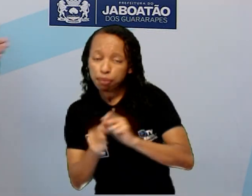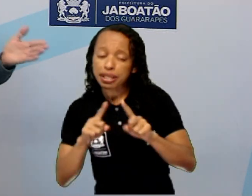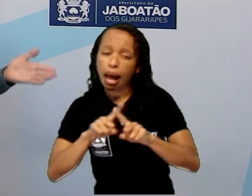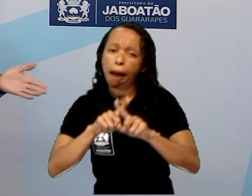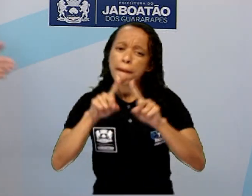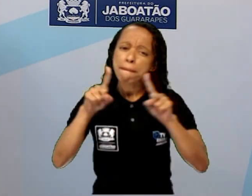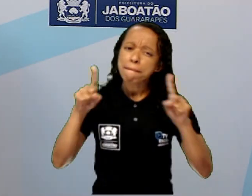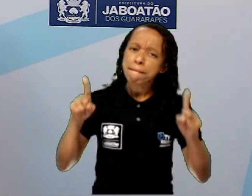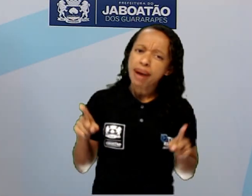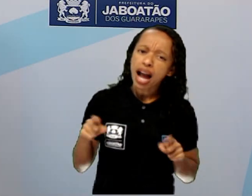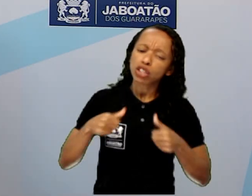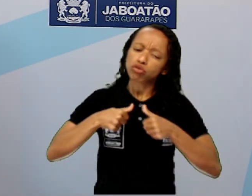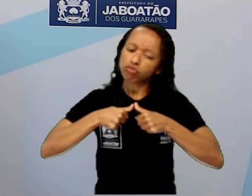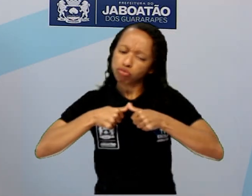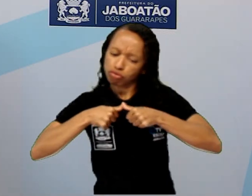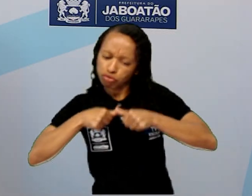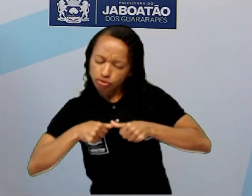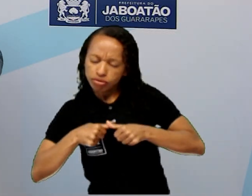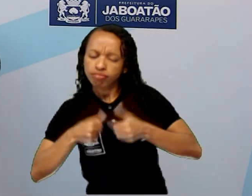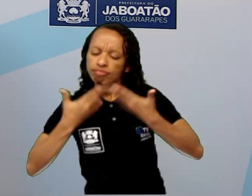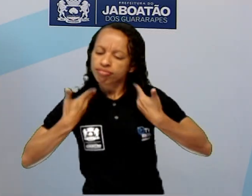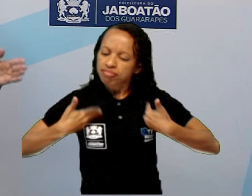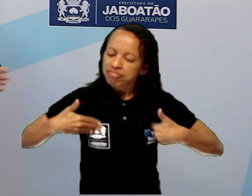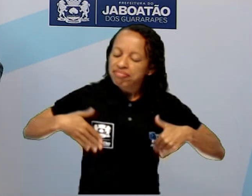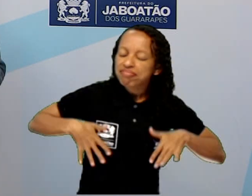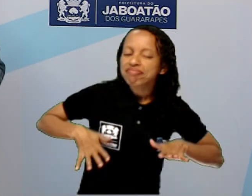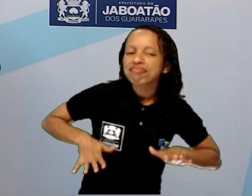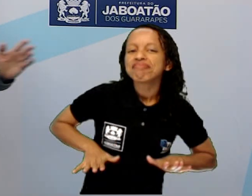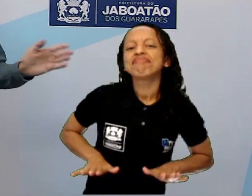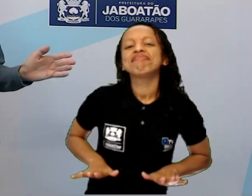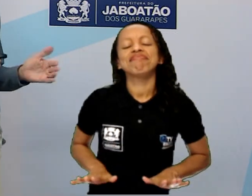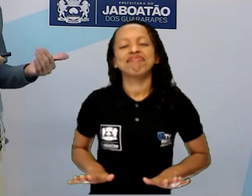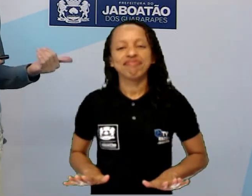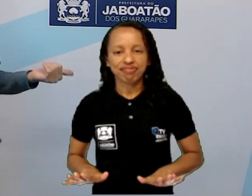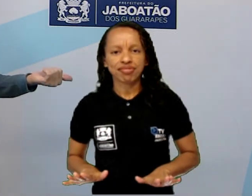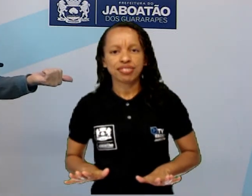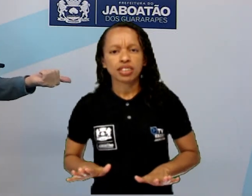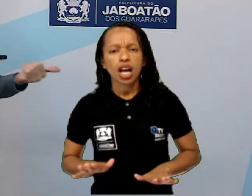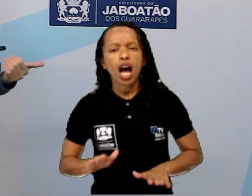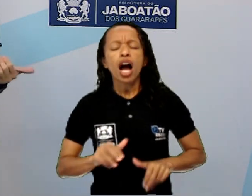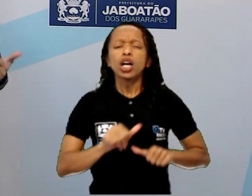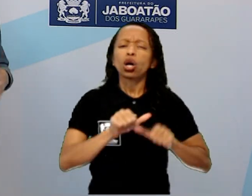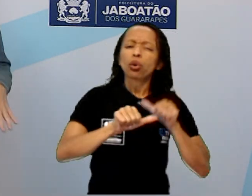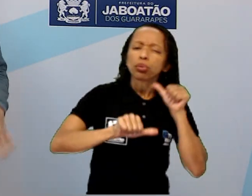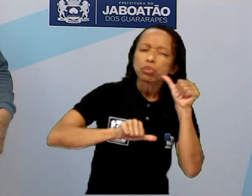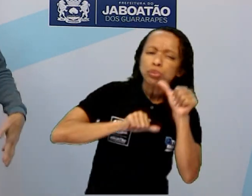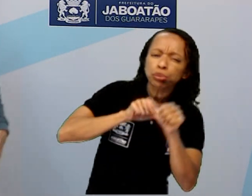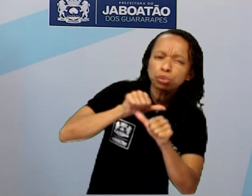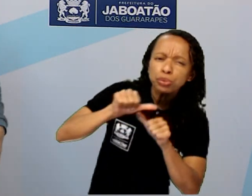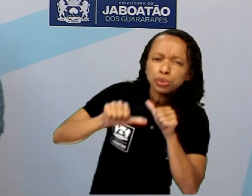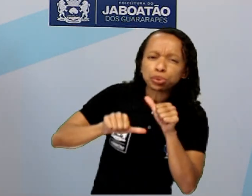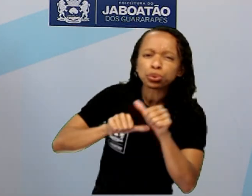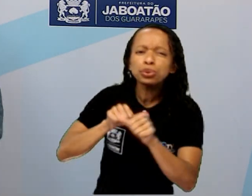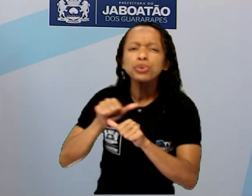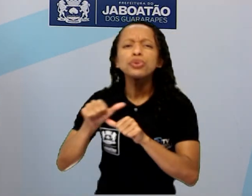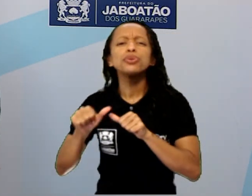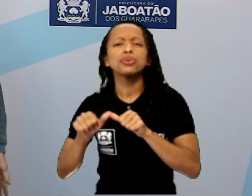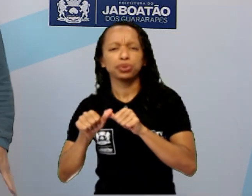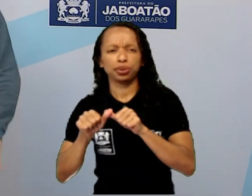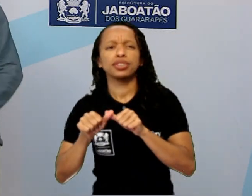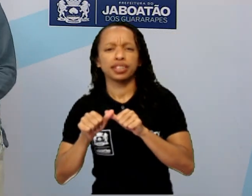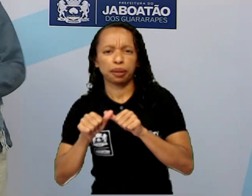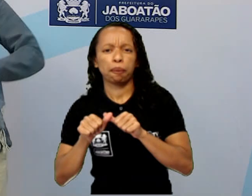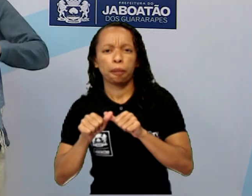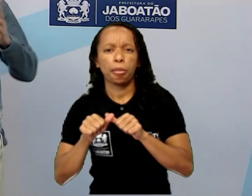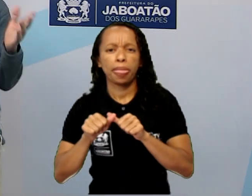A quadrilha vai ser sempre quadrilha. Ela vai se modificando porque antigamente a quadrilha era só aqueles matutos com a roupinha remendada e